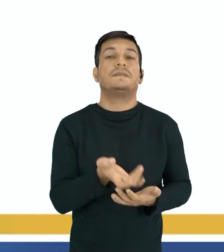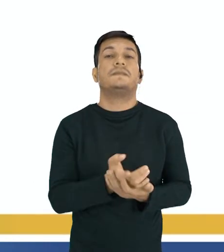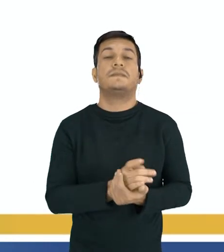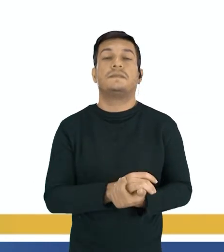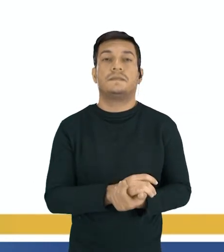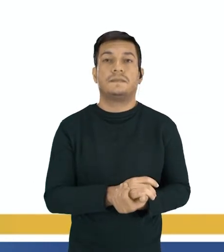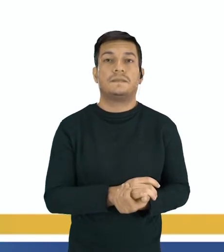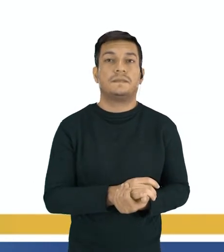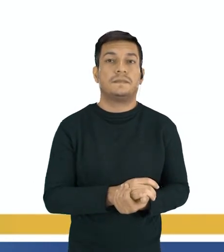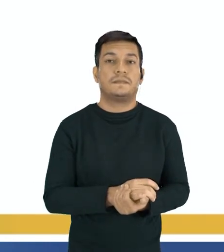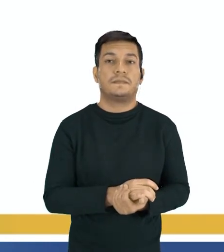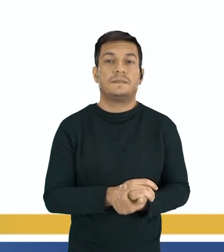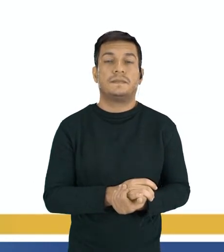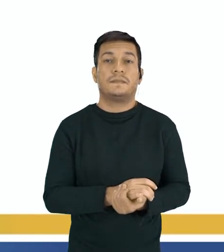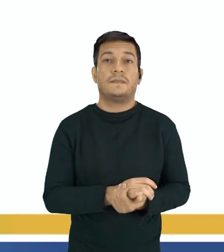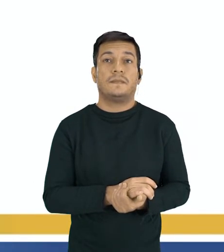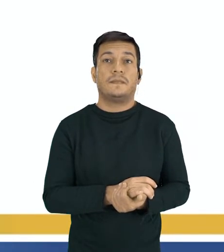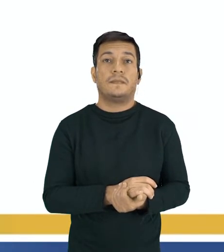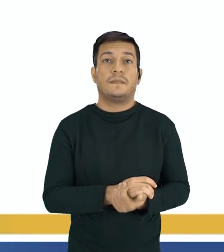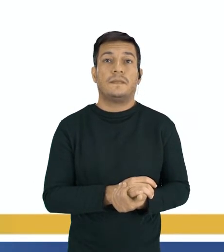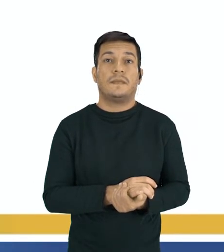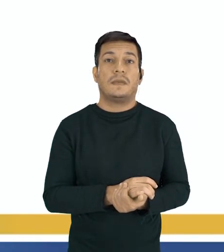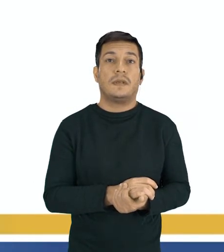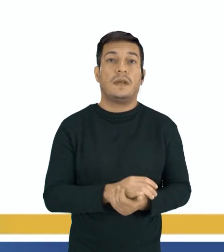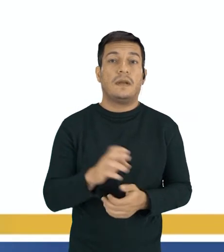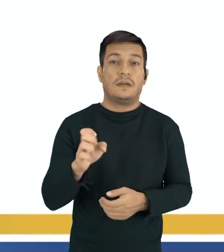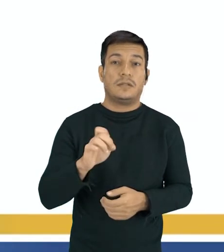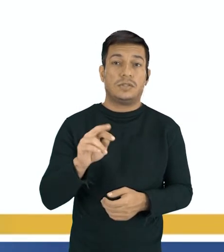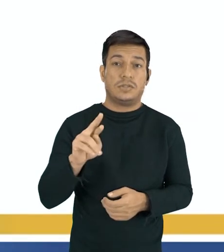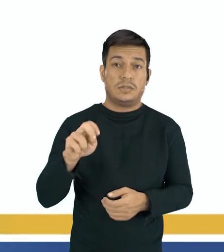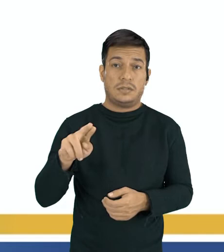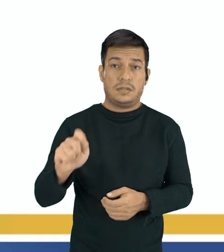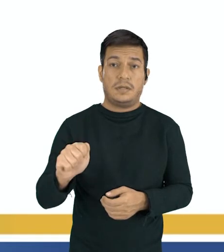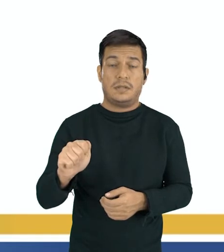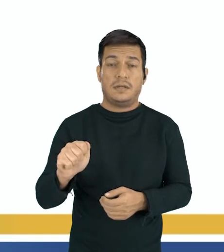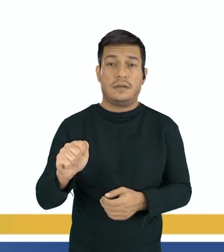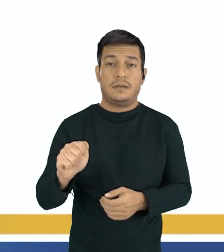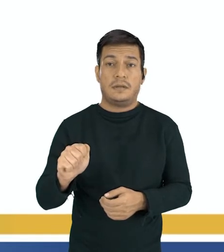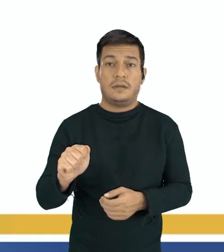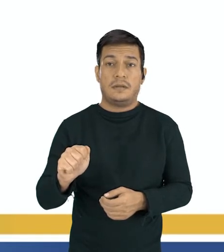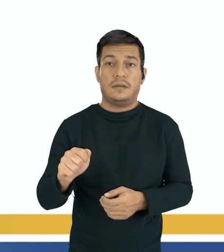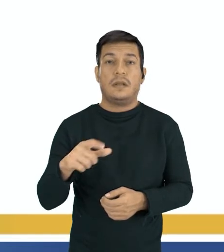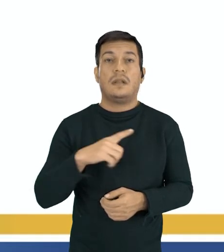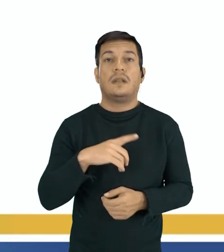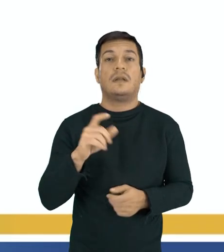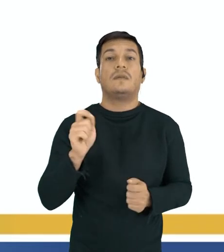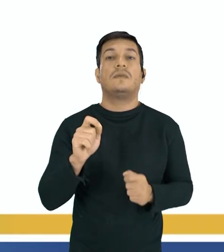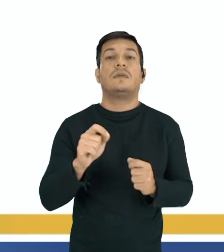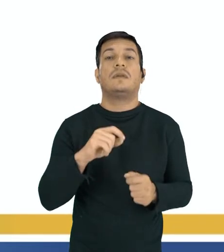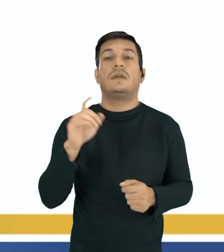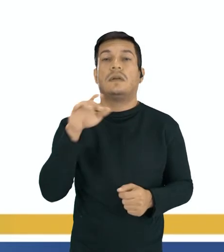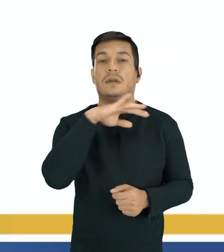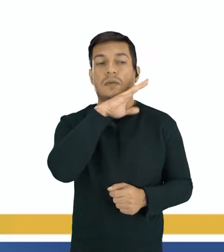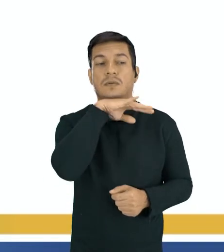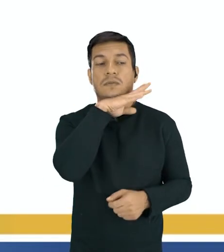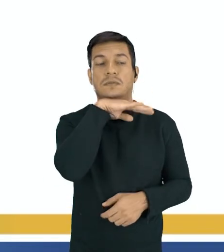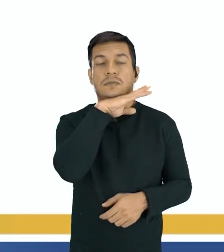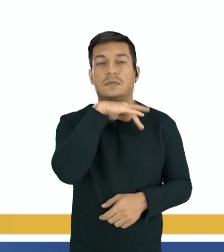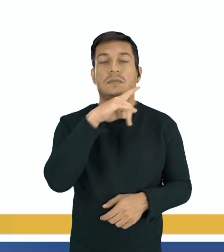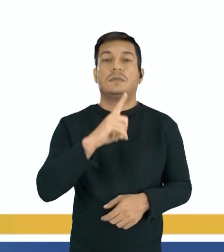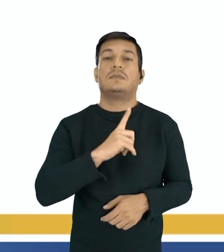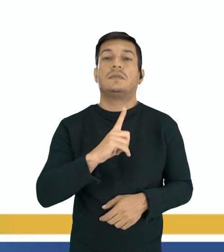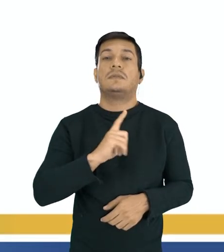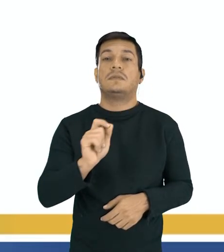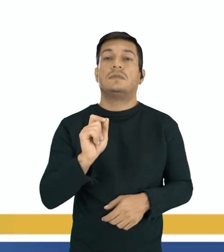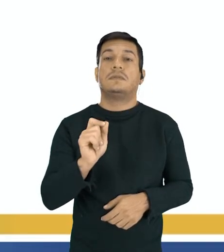esse encontro dos gametas. A fecundação externa, ela está mais relacionada àqueles seres que